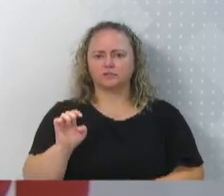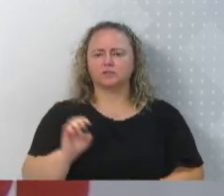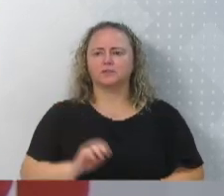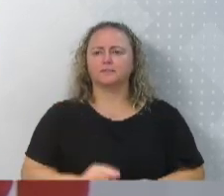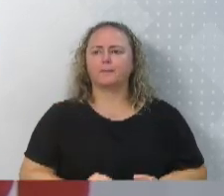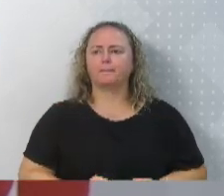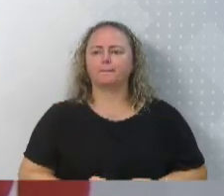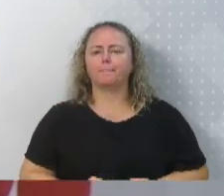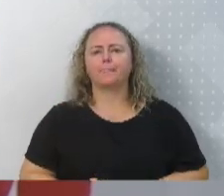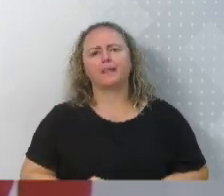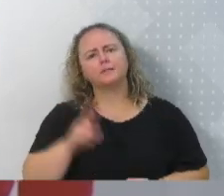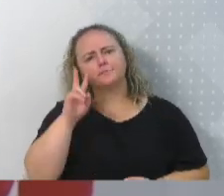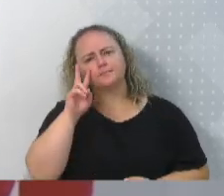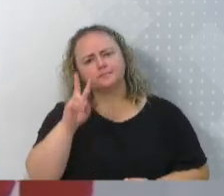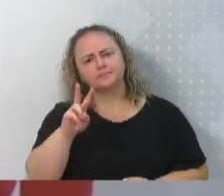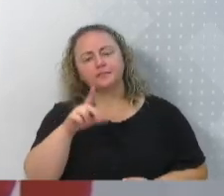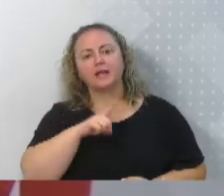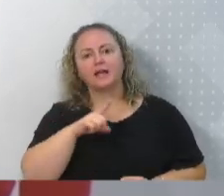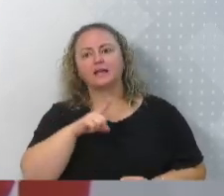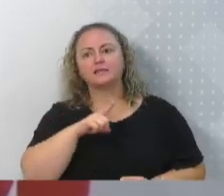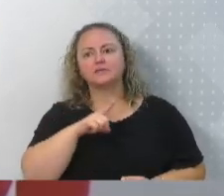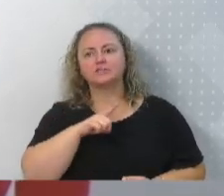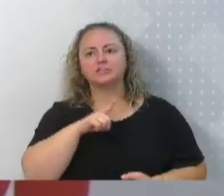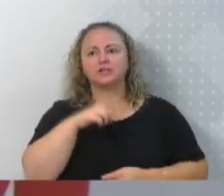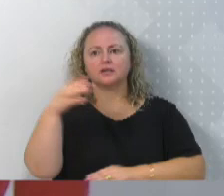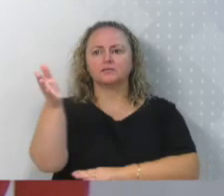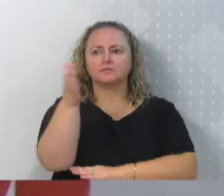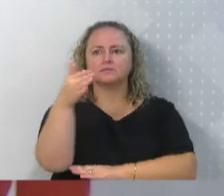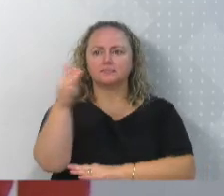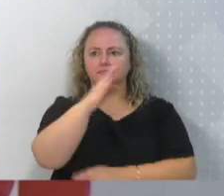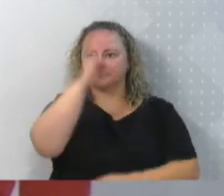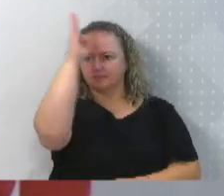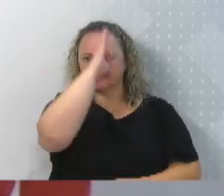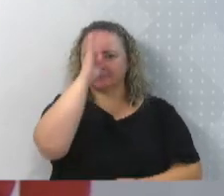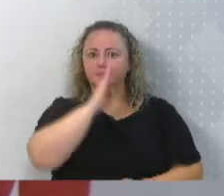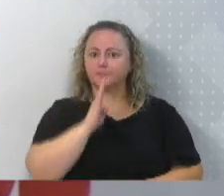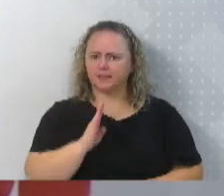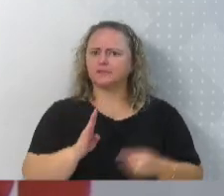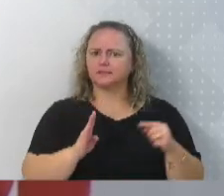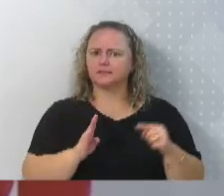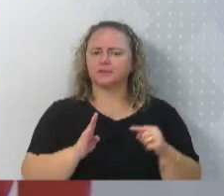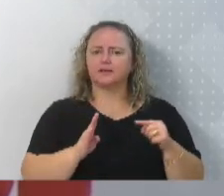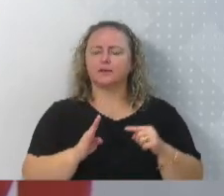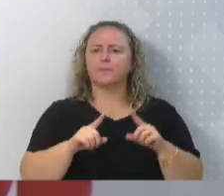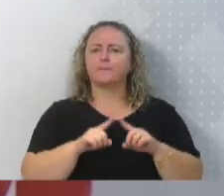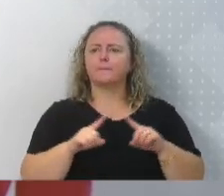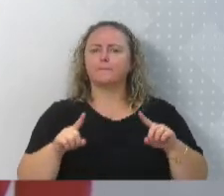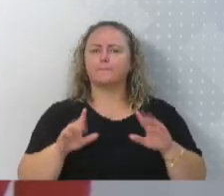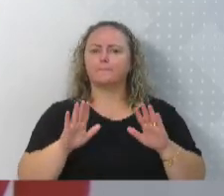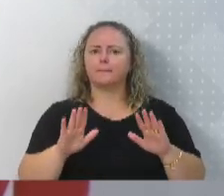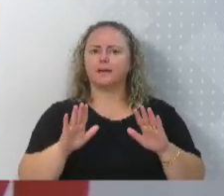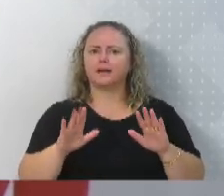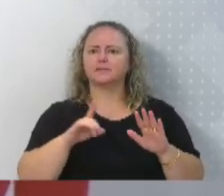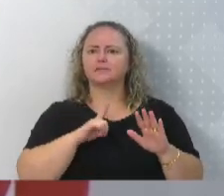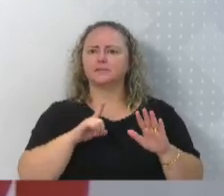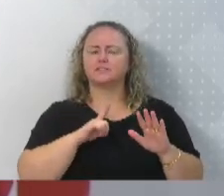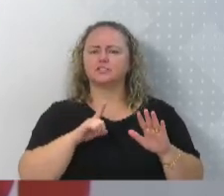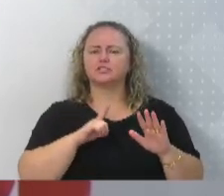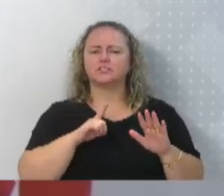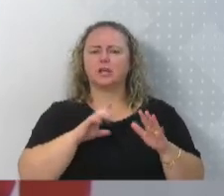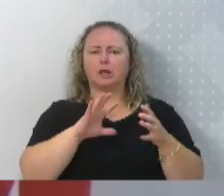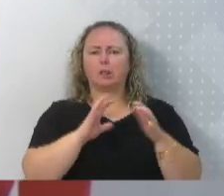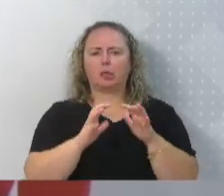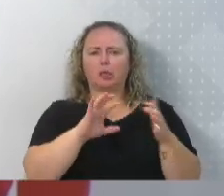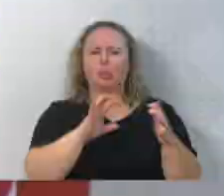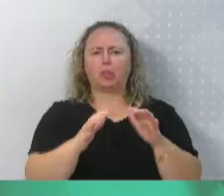e viu e verificou que tem uma bandeira tinha uma bandeira do Brasil ali com um estado bem precário de